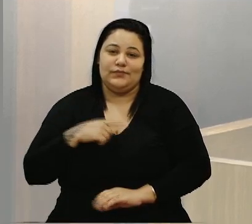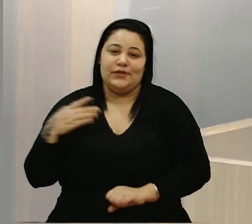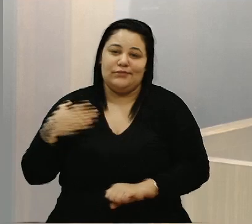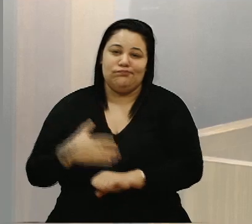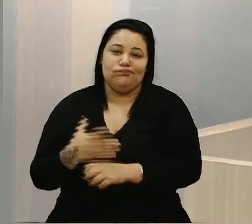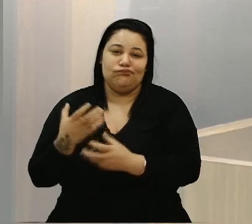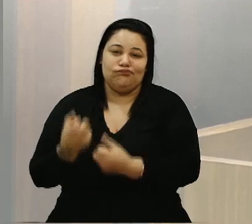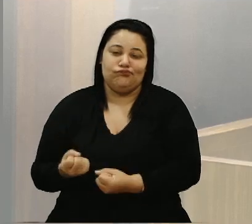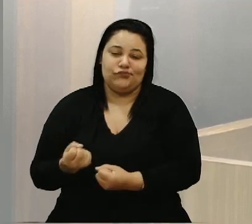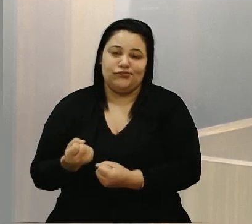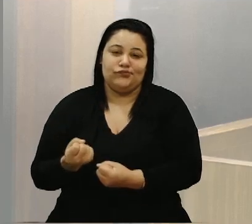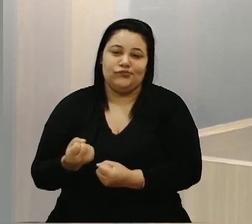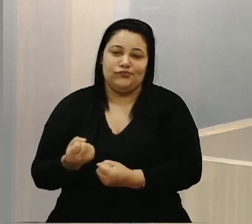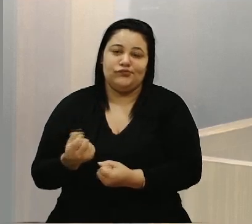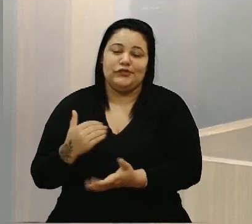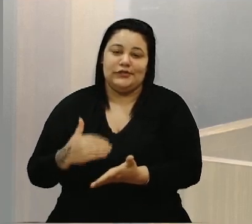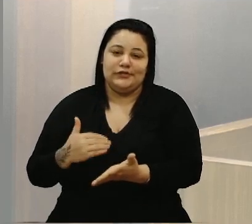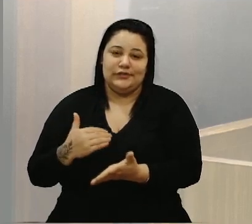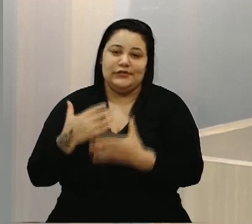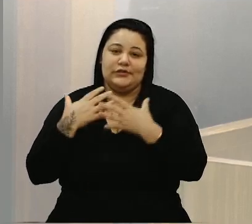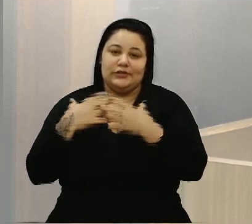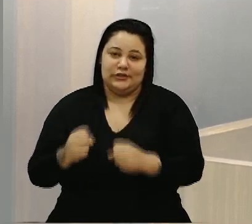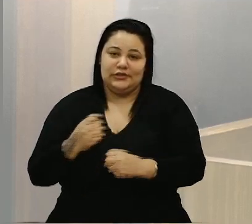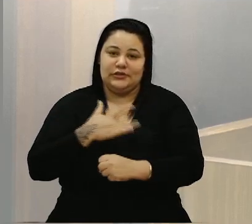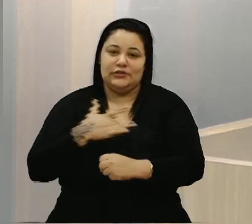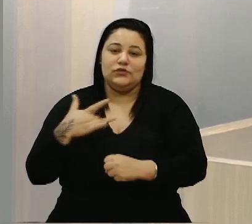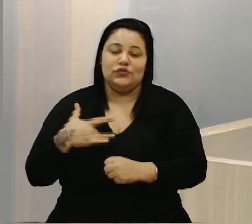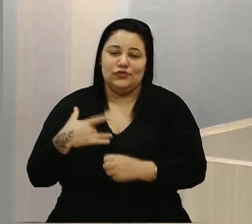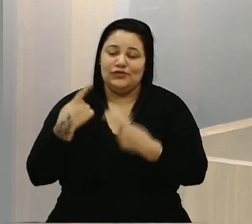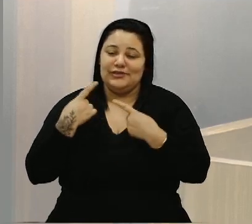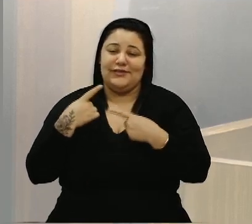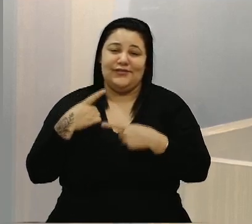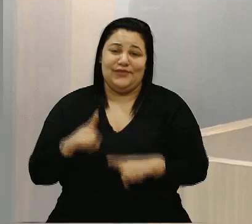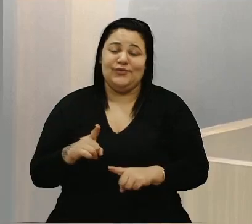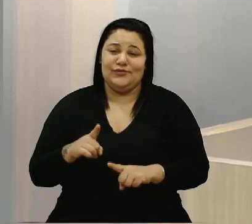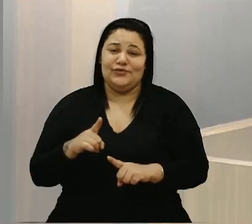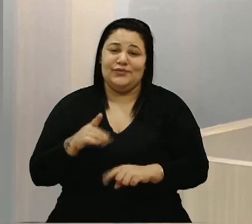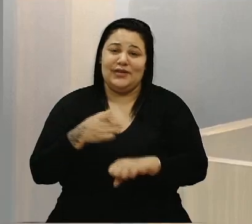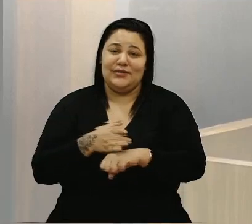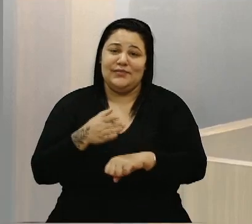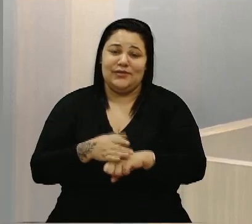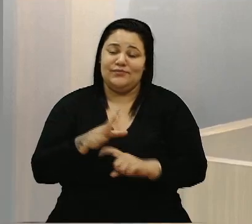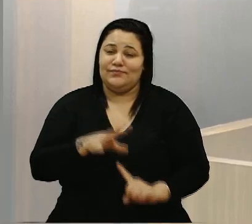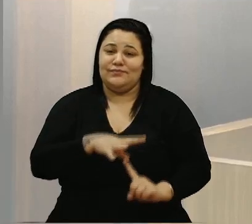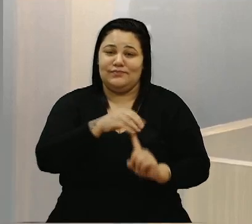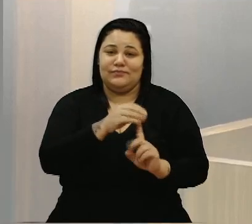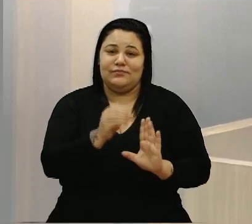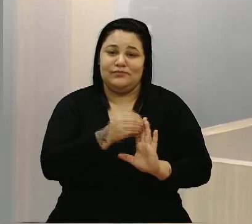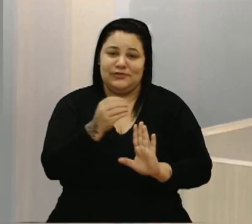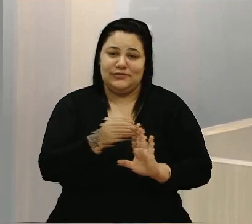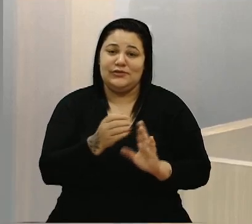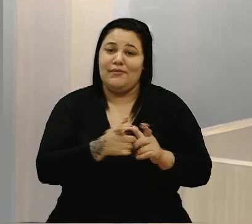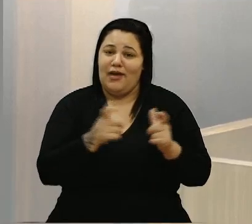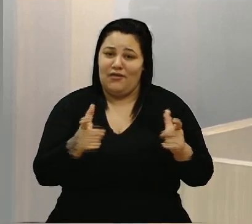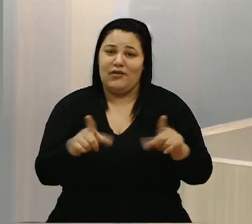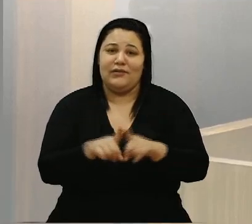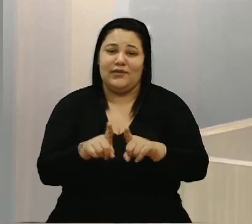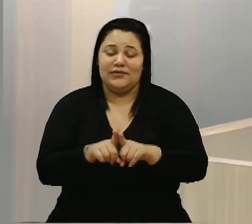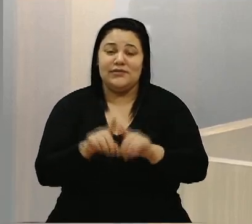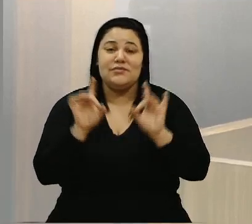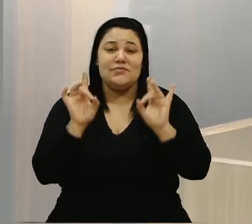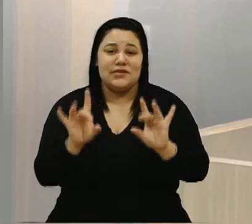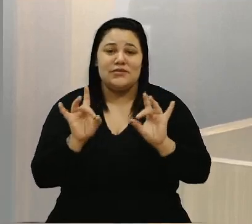com o desafio de tocar à frente um dos maiores orçamentos e